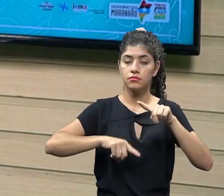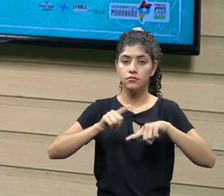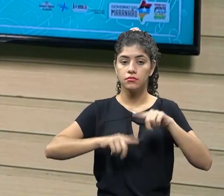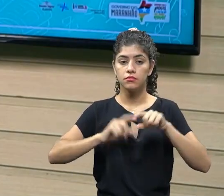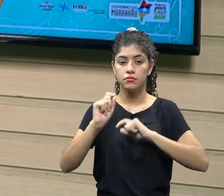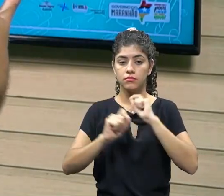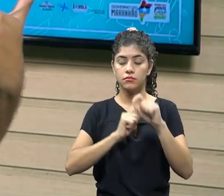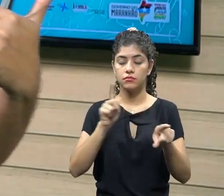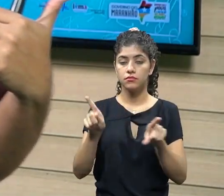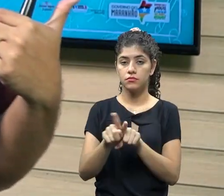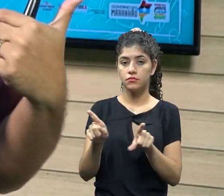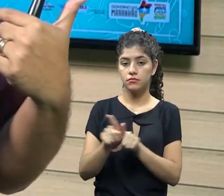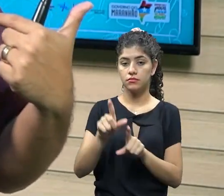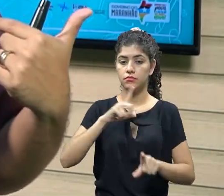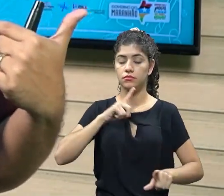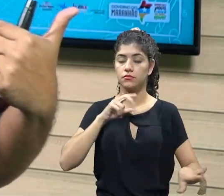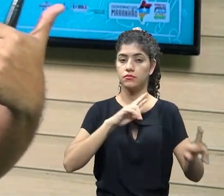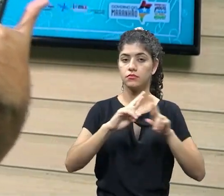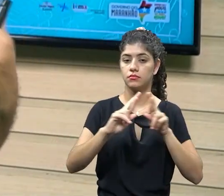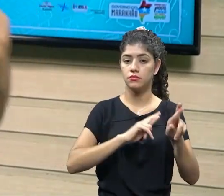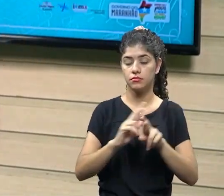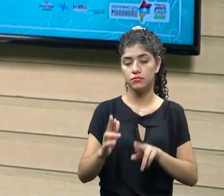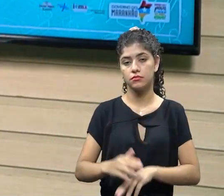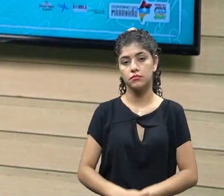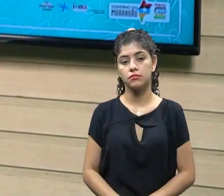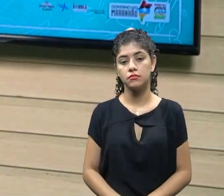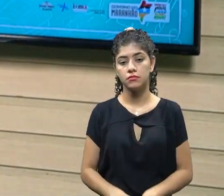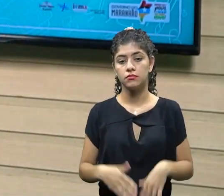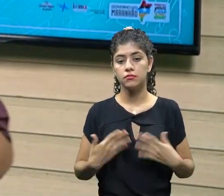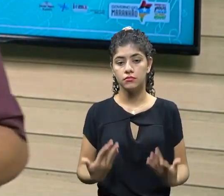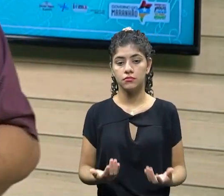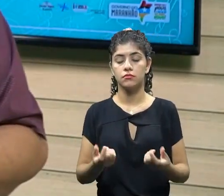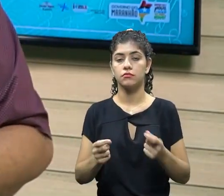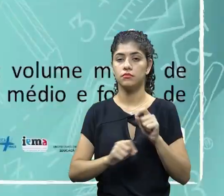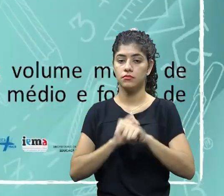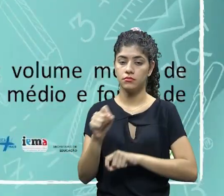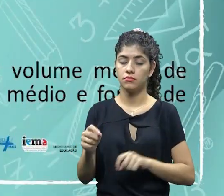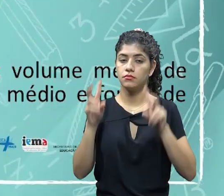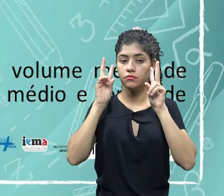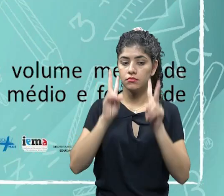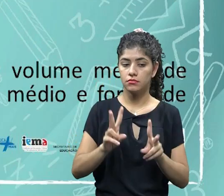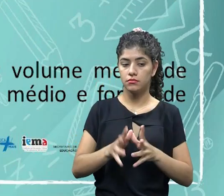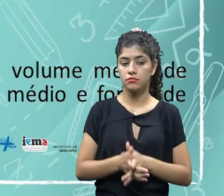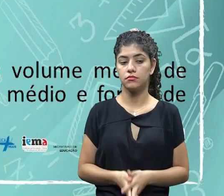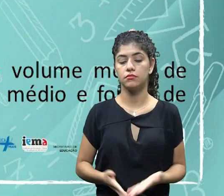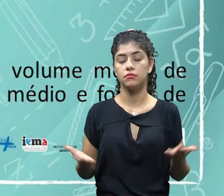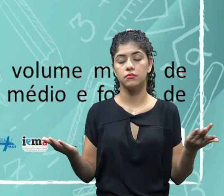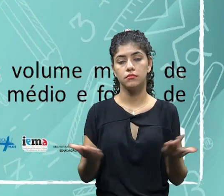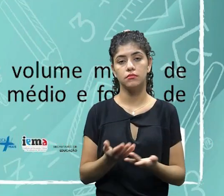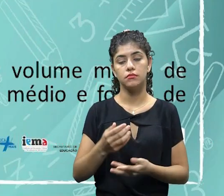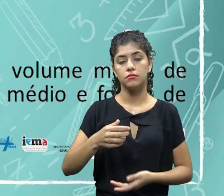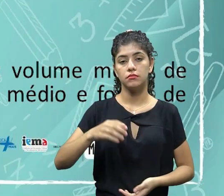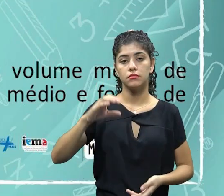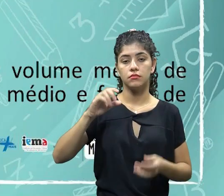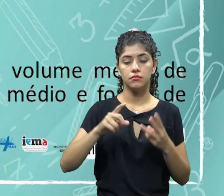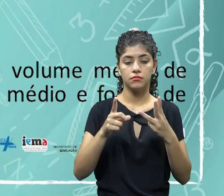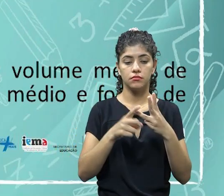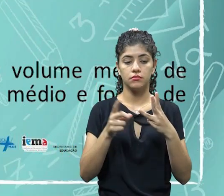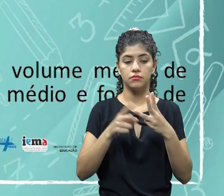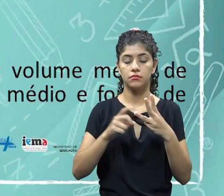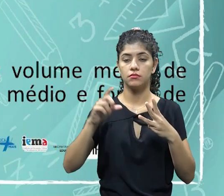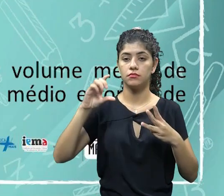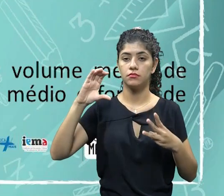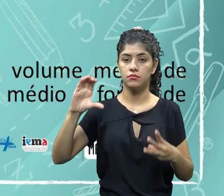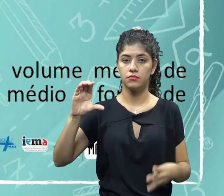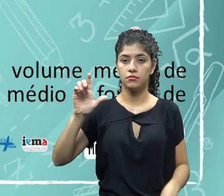concorrente também ele está relacionado diretamente a ele. Então, tem que estar ligado, tem que estar com visão. E por último, o cliente, que é nosso foco